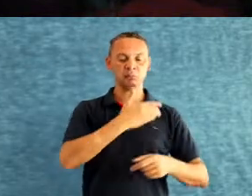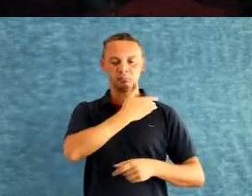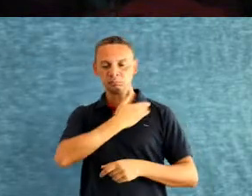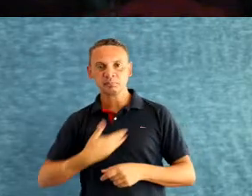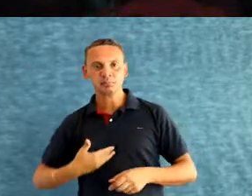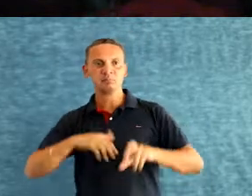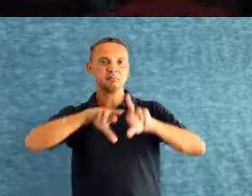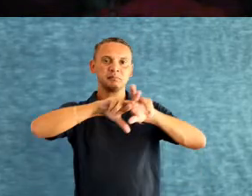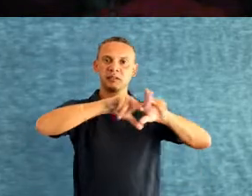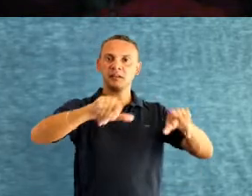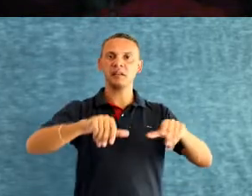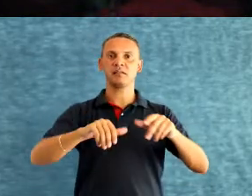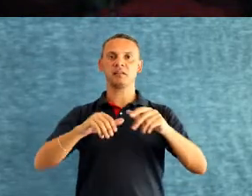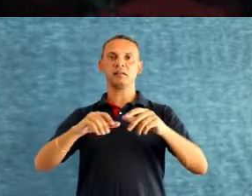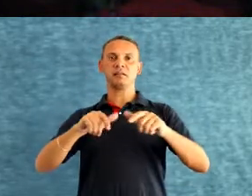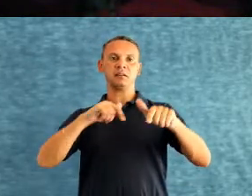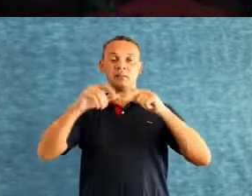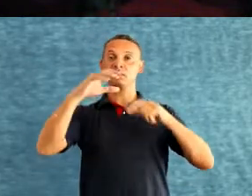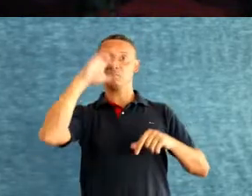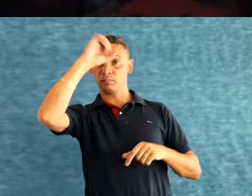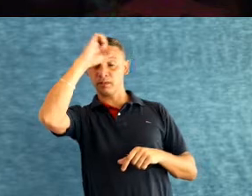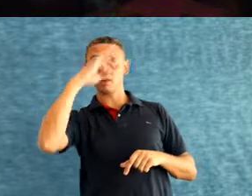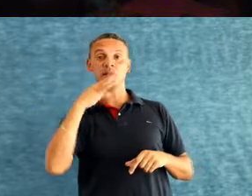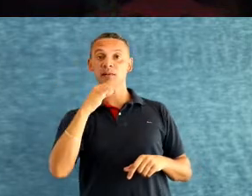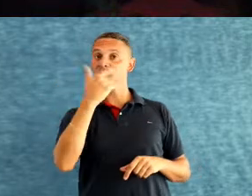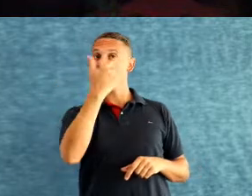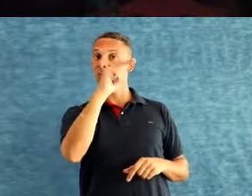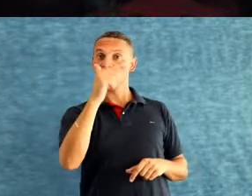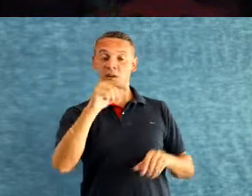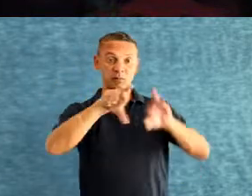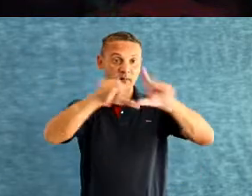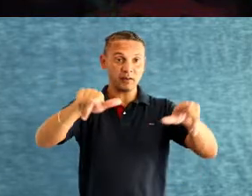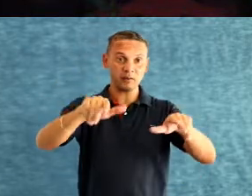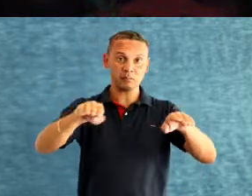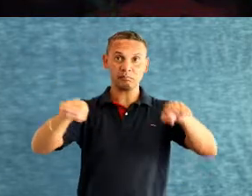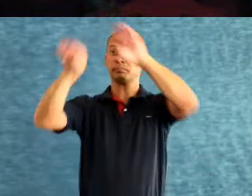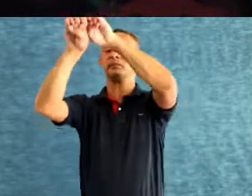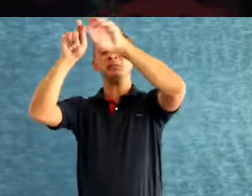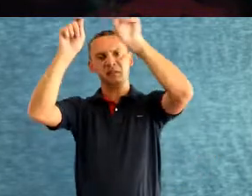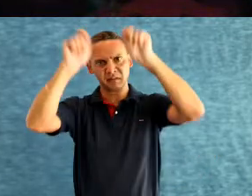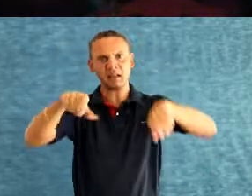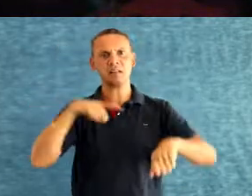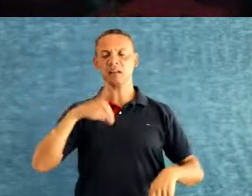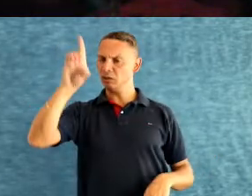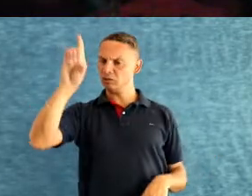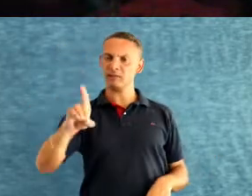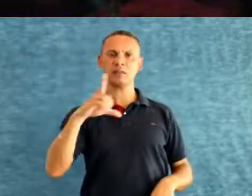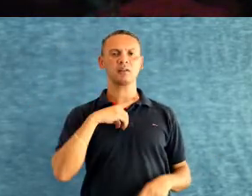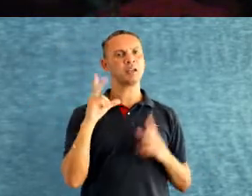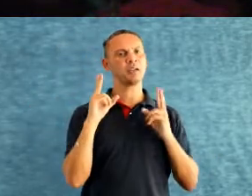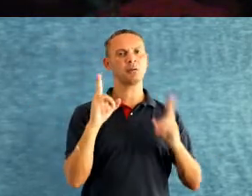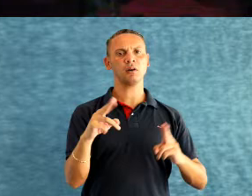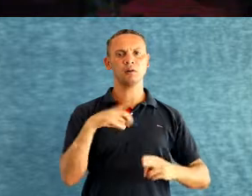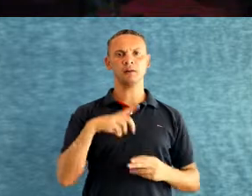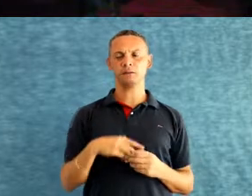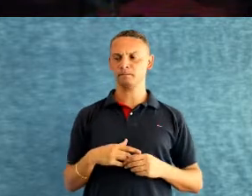não sejam naturalmente próprias a preenchê-los, tanto quanto os homens. Direito às mulheres. A educação é,